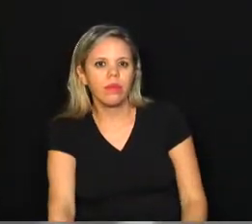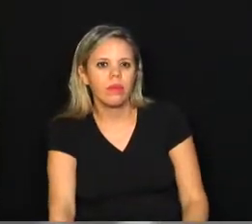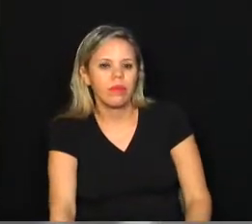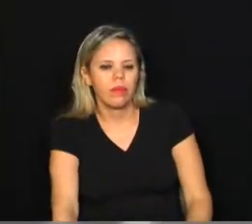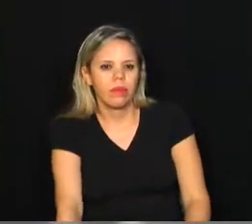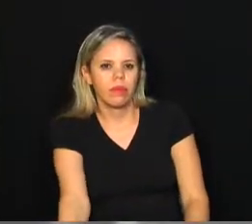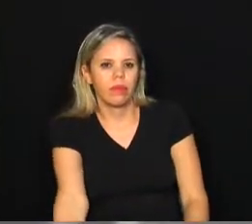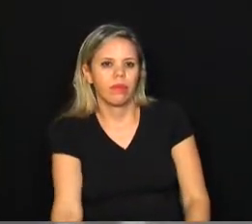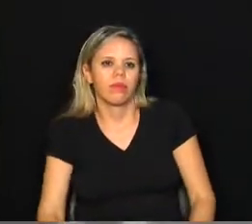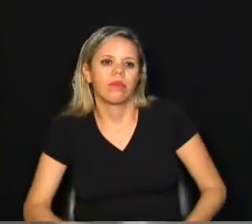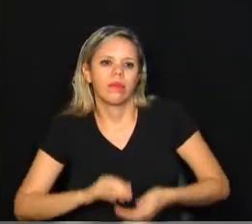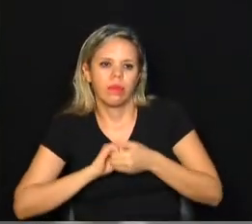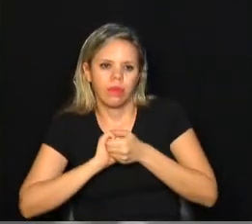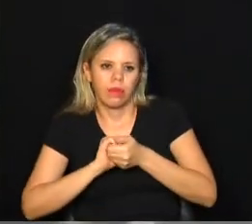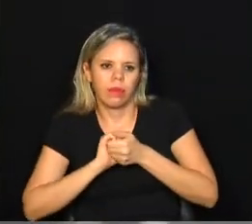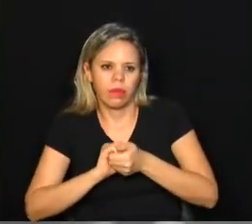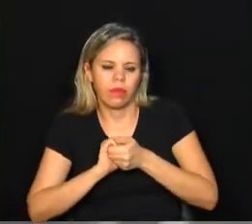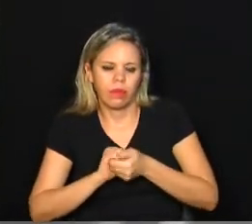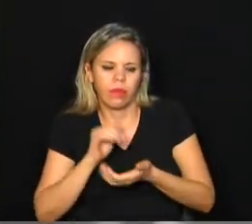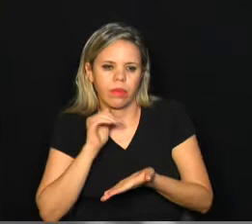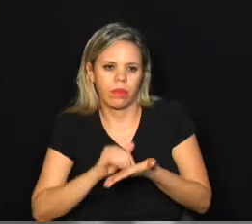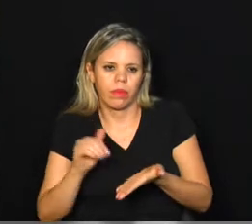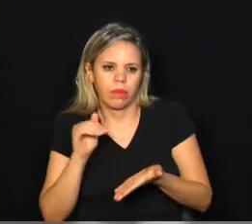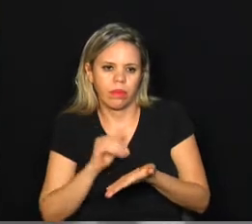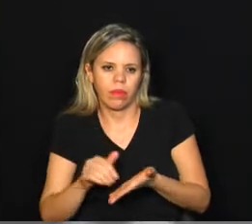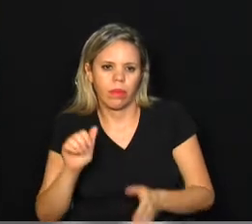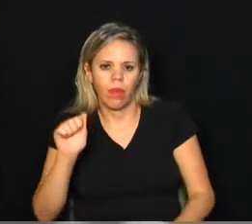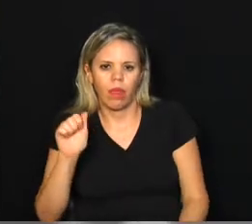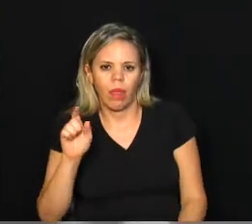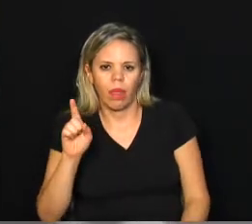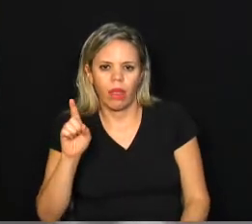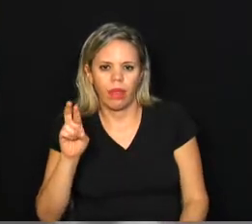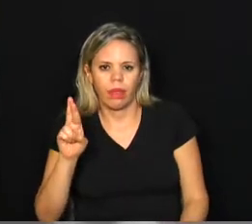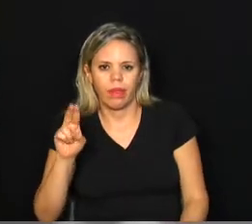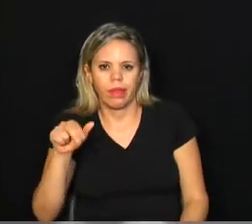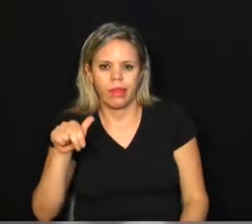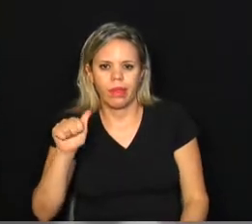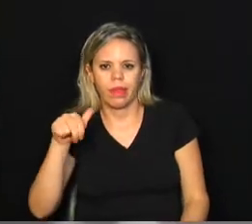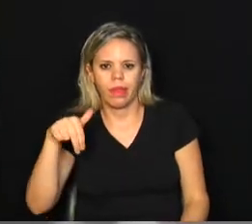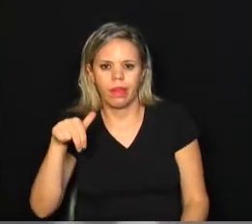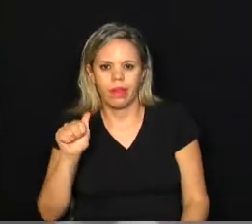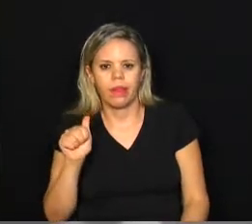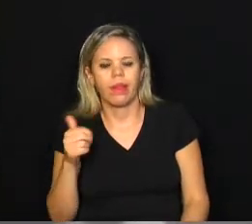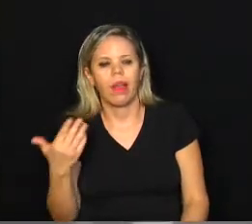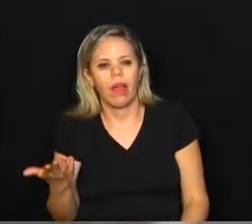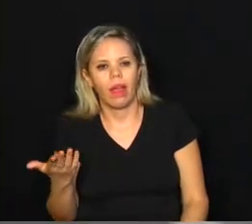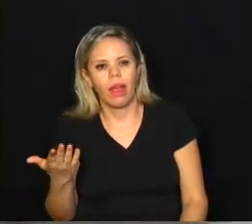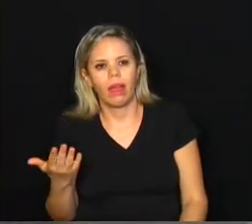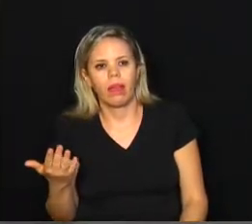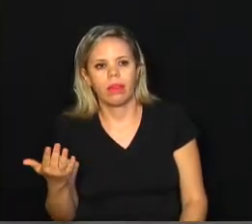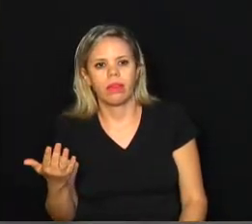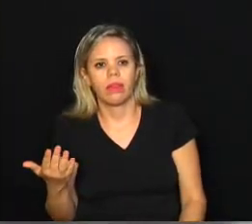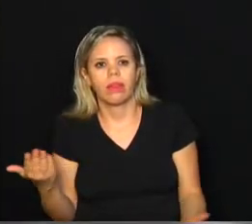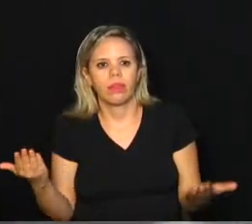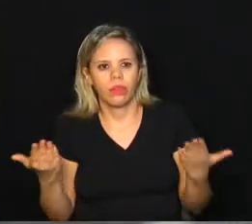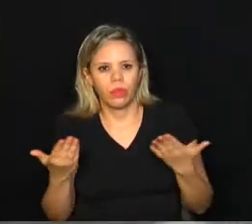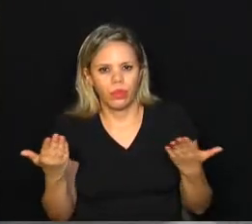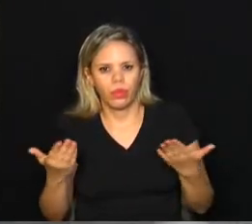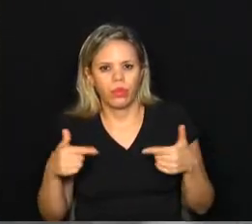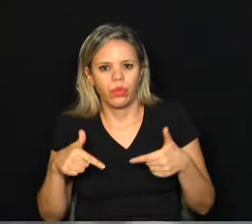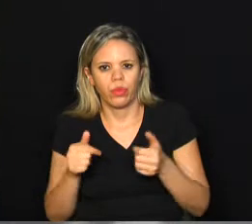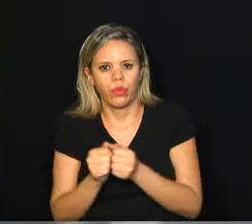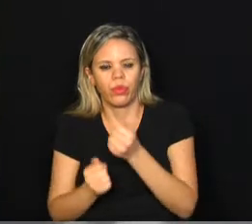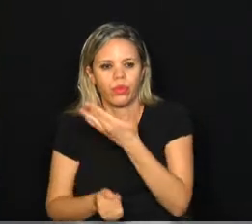também cumprimentar a secretária Adriana Flose, que é uma grande honra agora trabalhar com